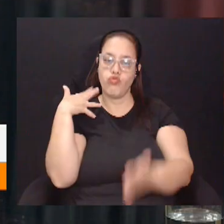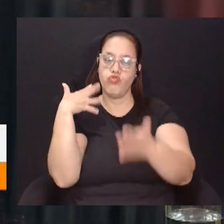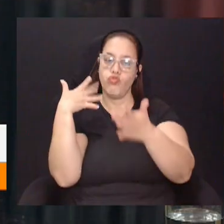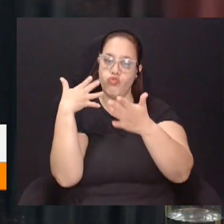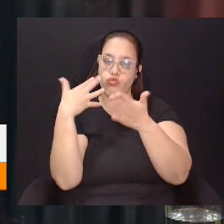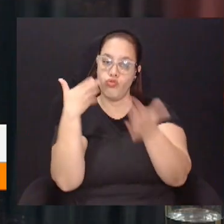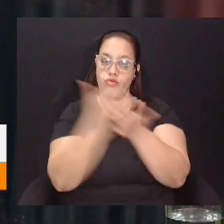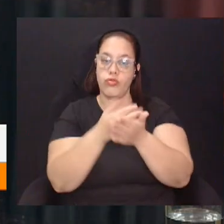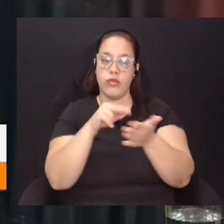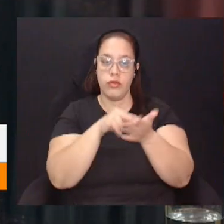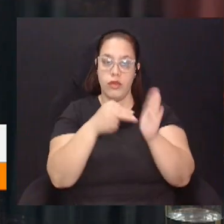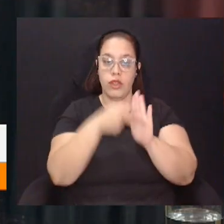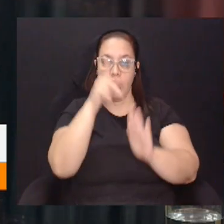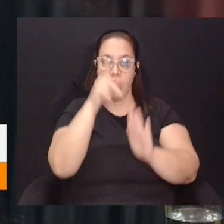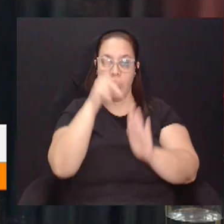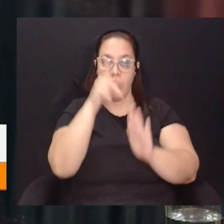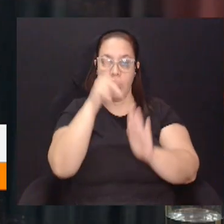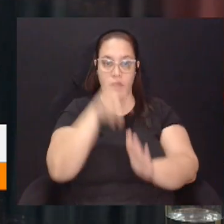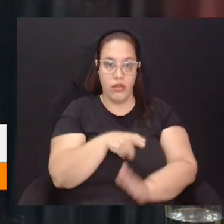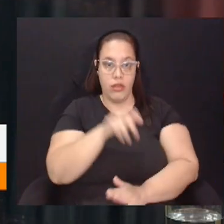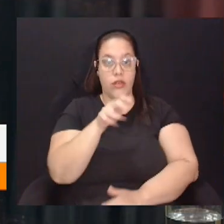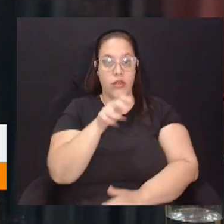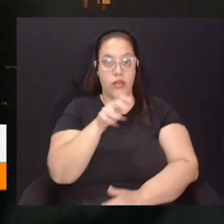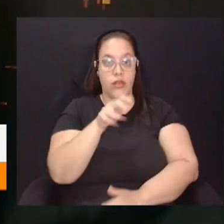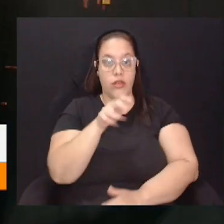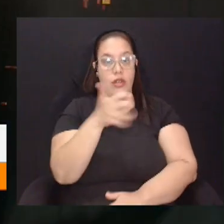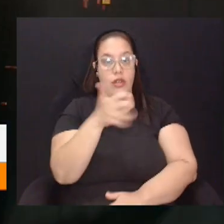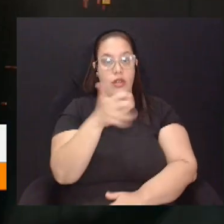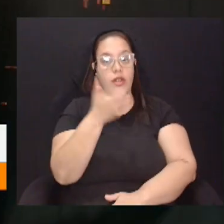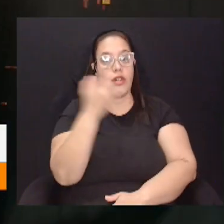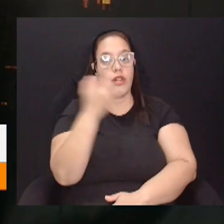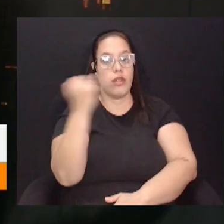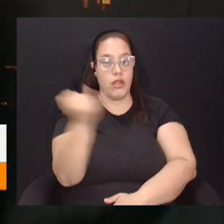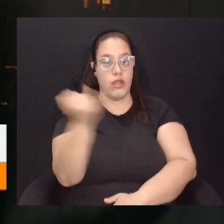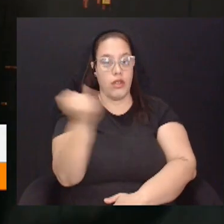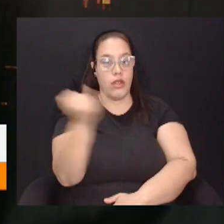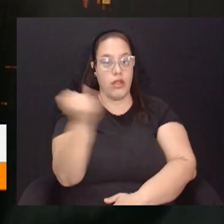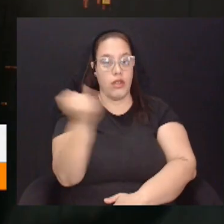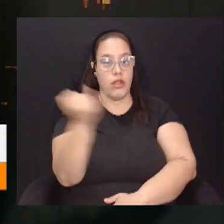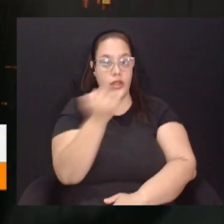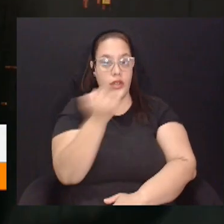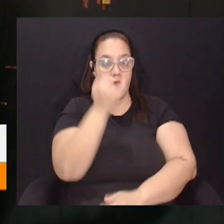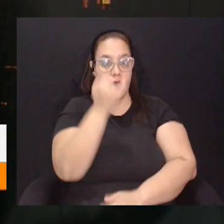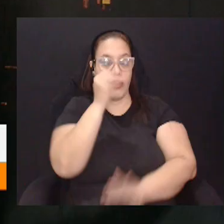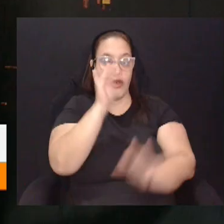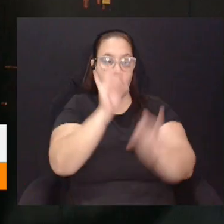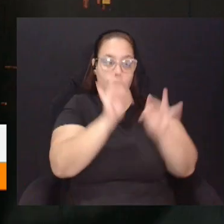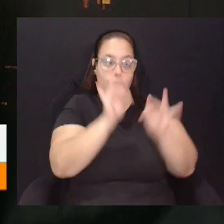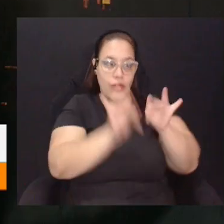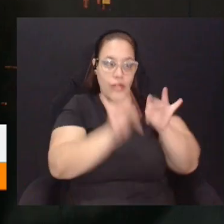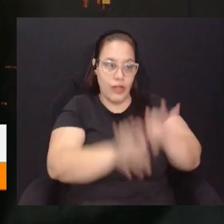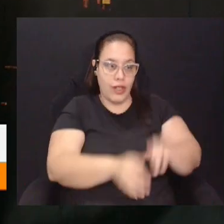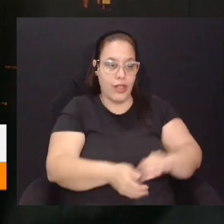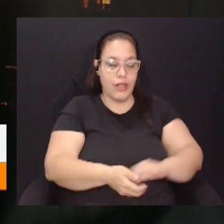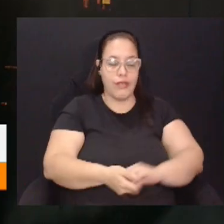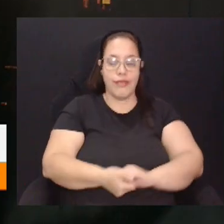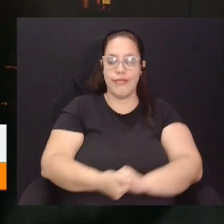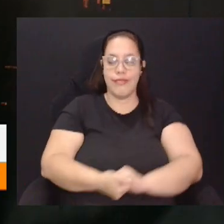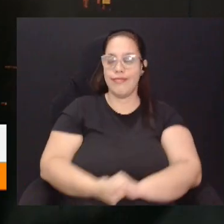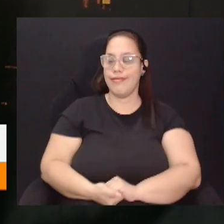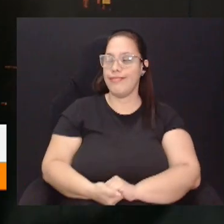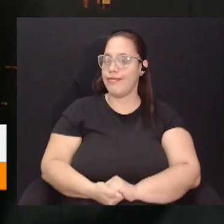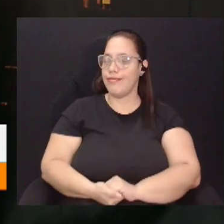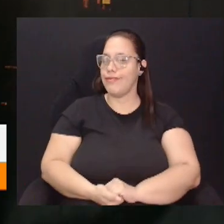que acaba importando no final. Muito bom. Aula, né, estamos aqui tendo uma aula com o professor Gerson,